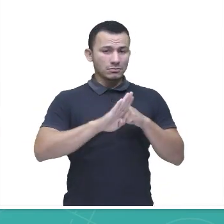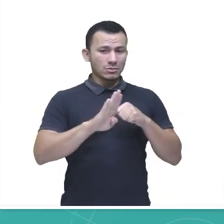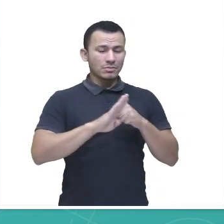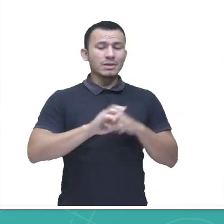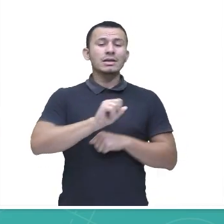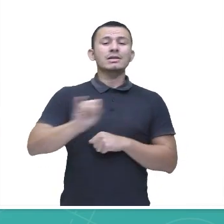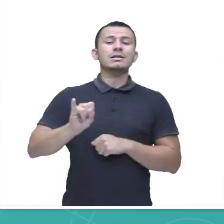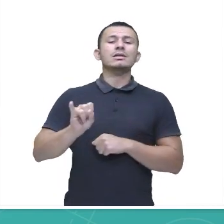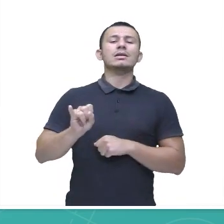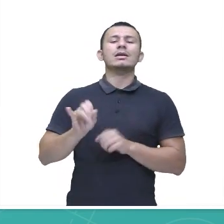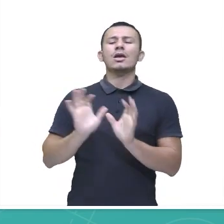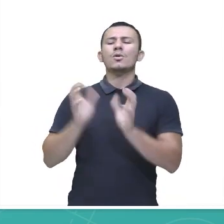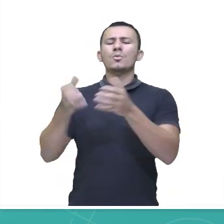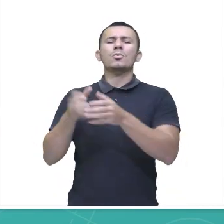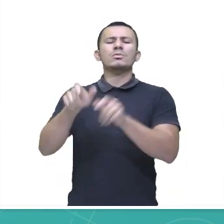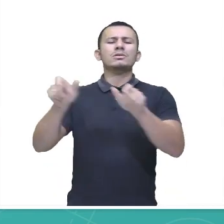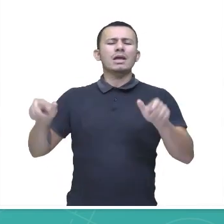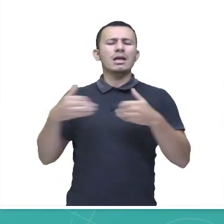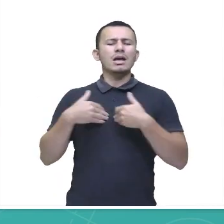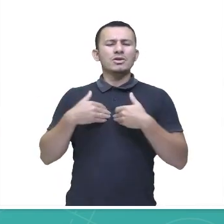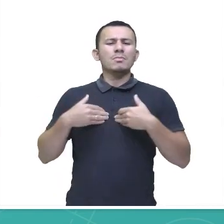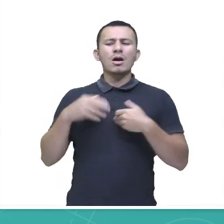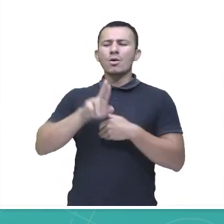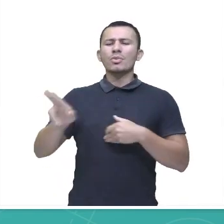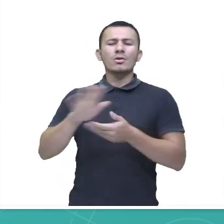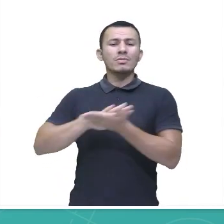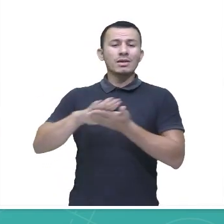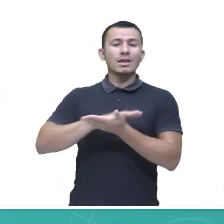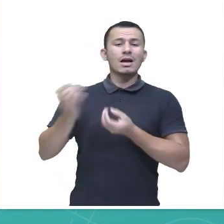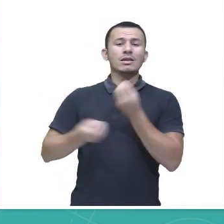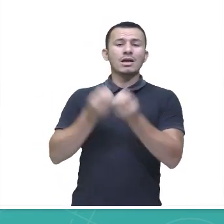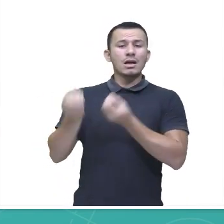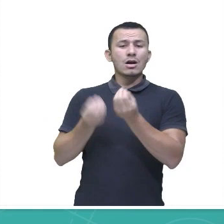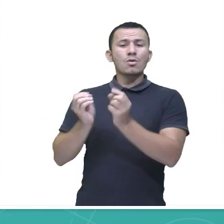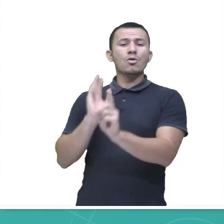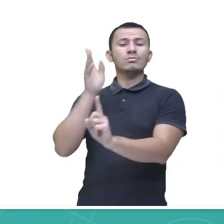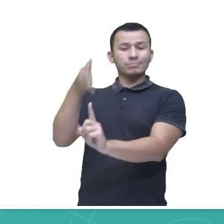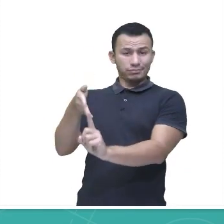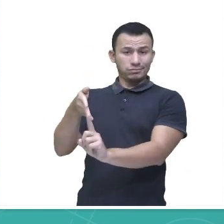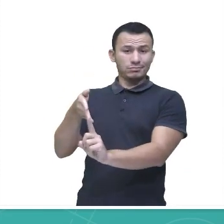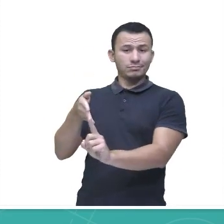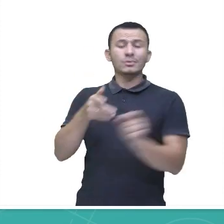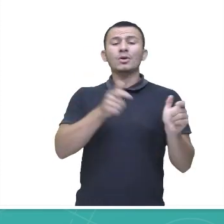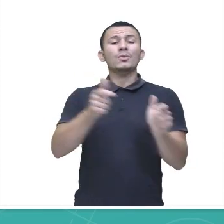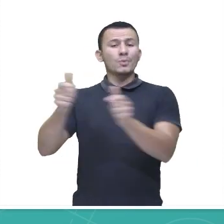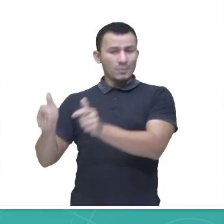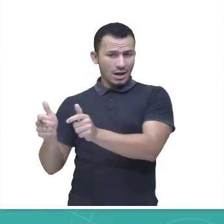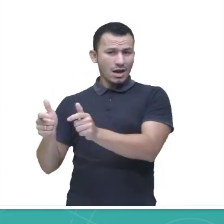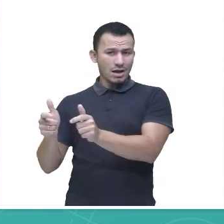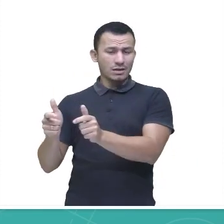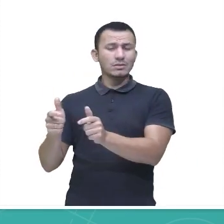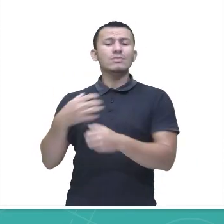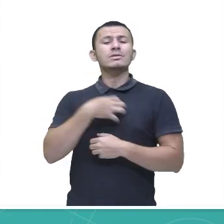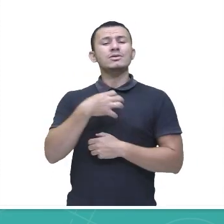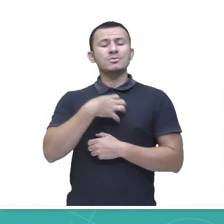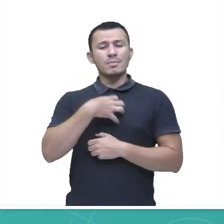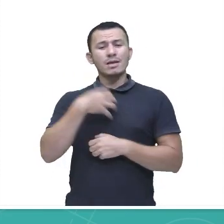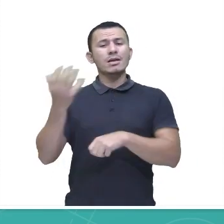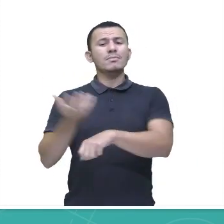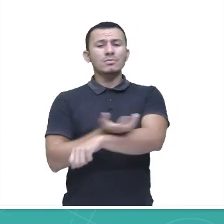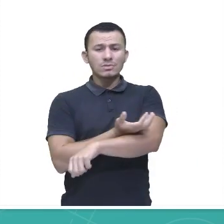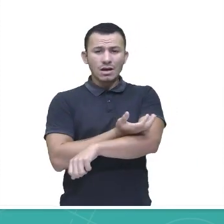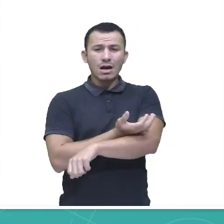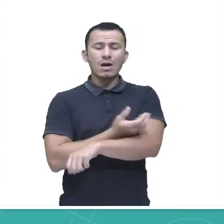como poderíamos nos referir a eles? Como nos referiríamos às pessoas, aos lugares, aos sentimentos,